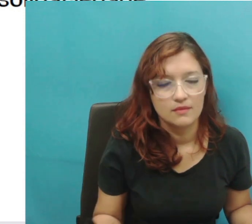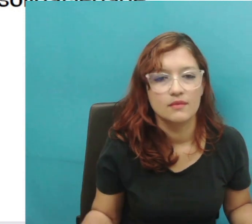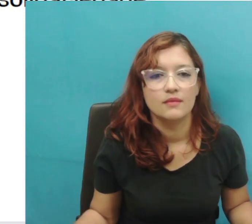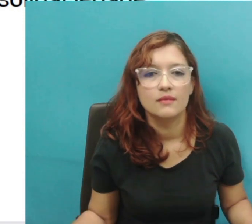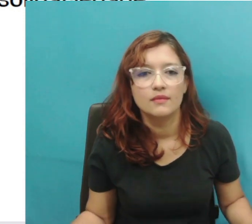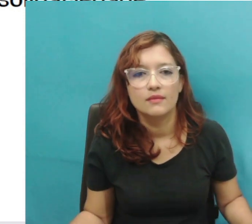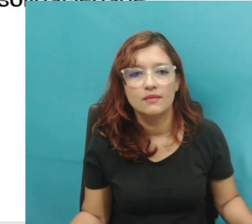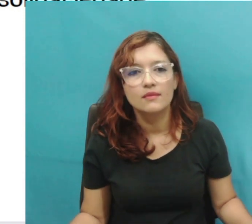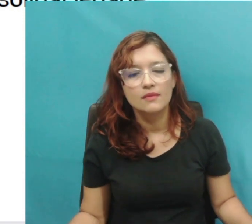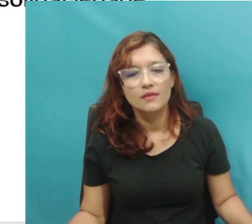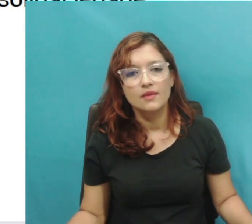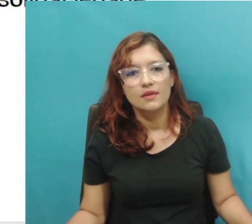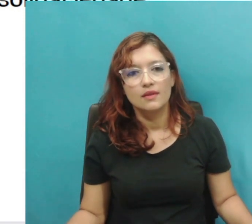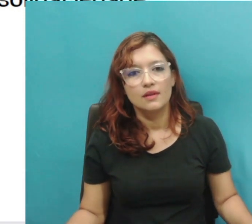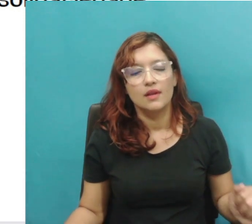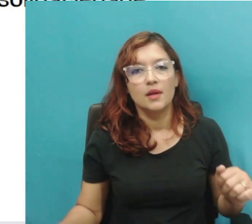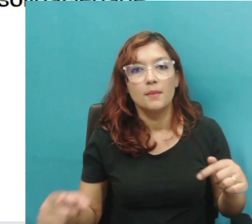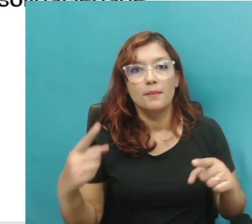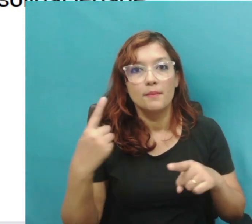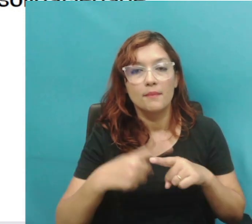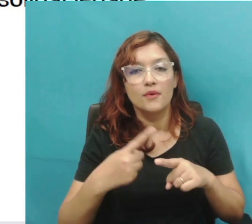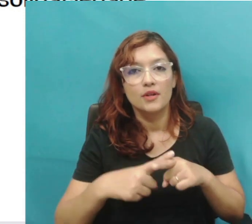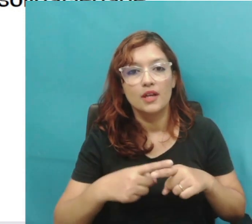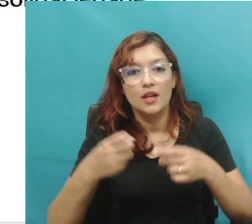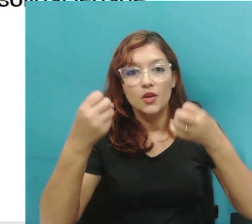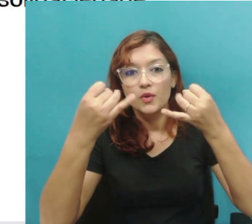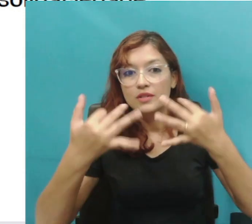Aquele está se referindo ao amor.